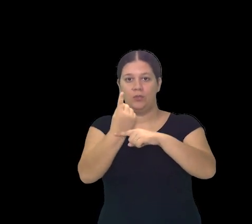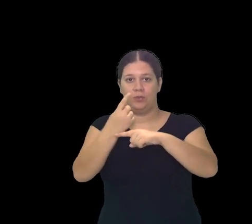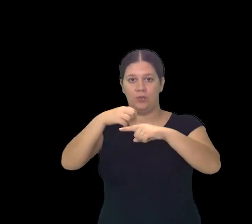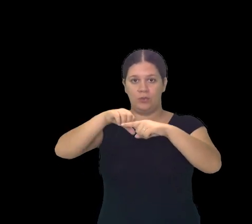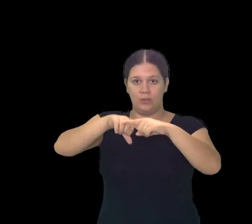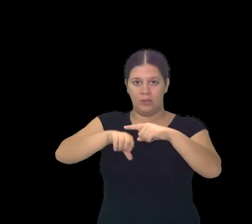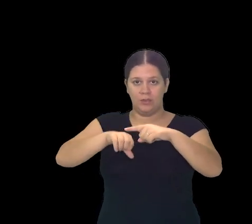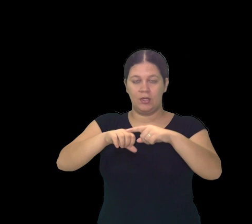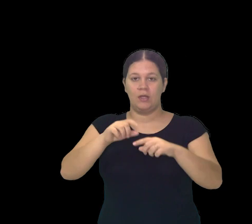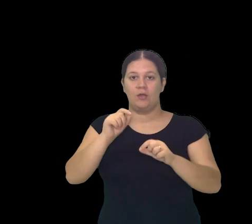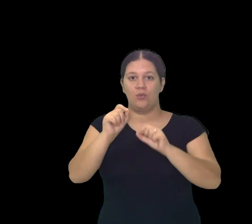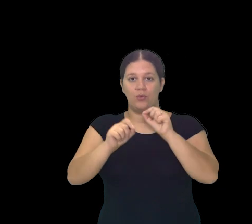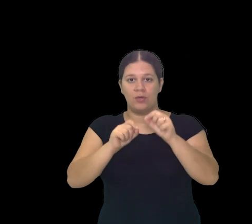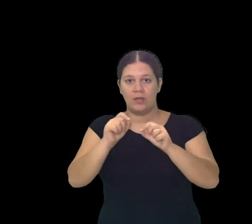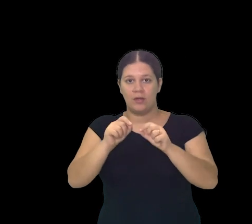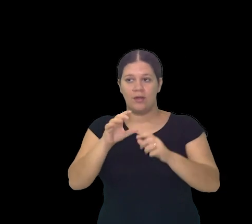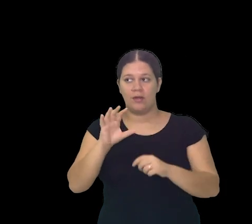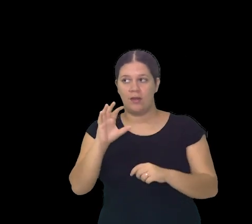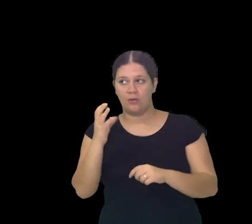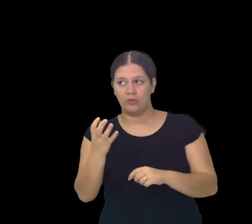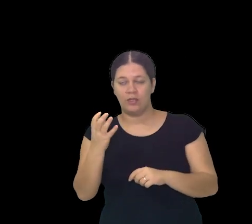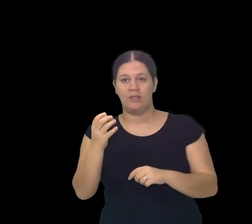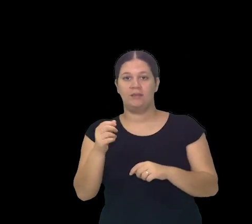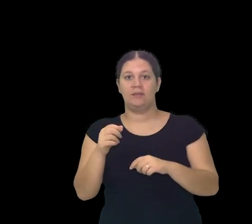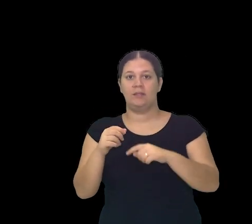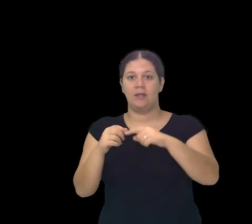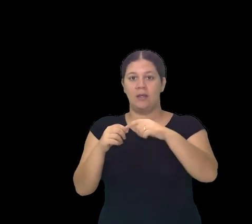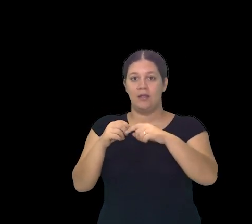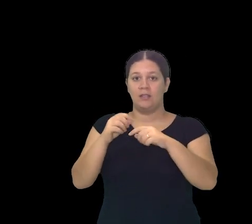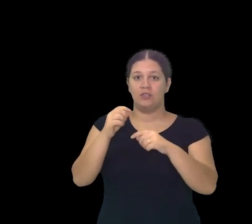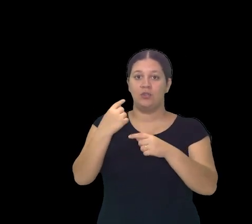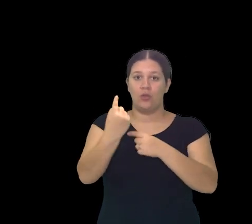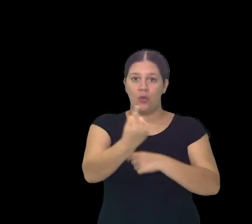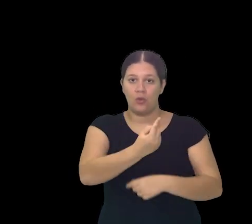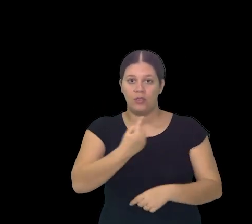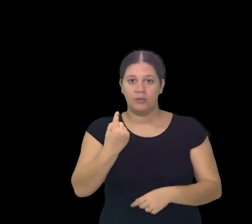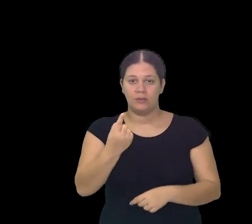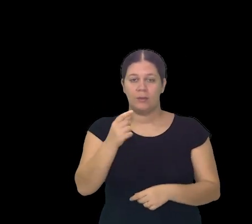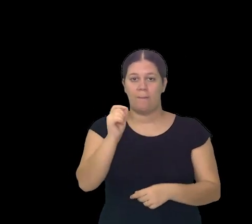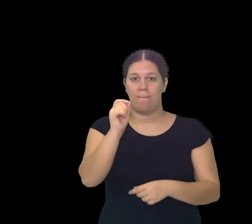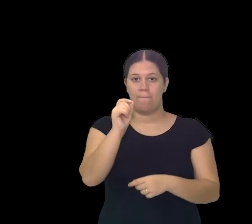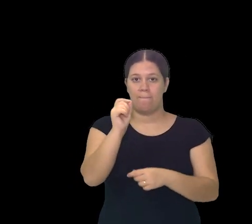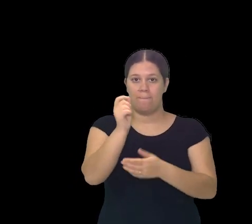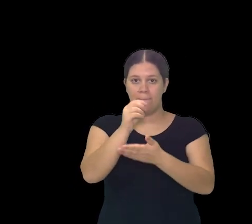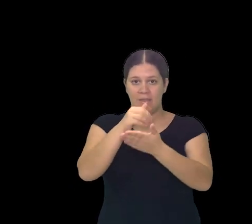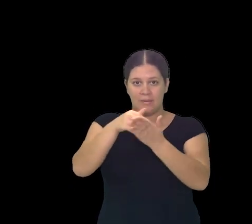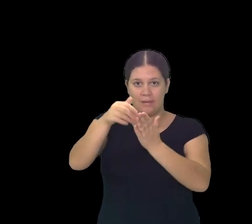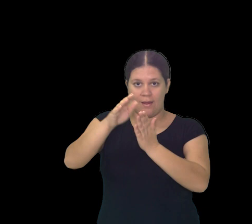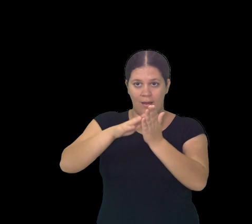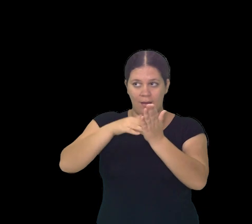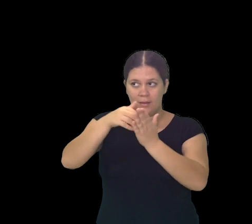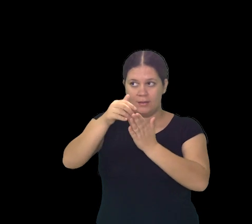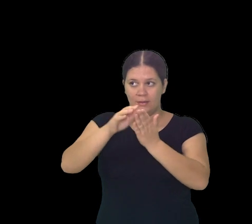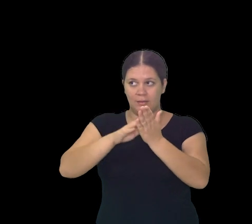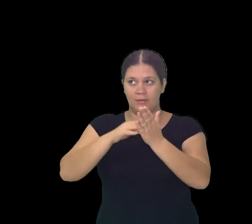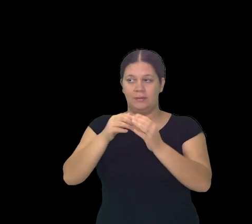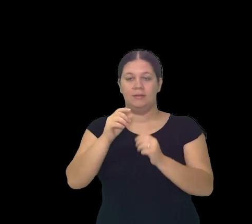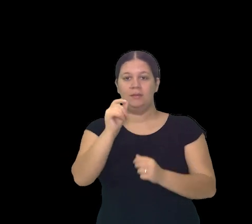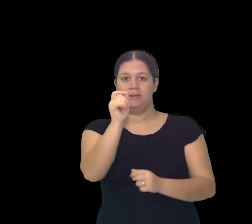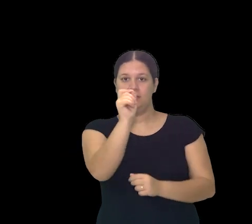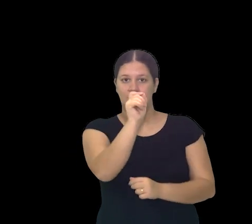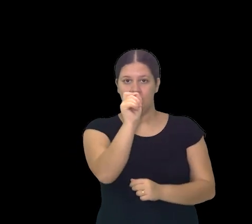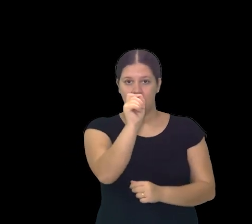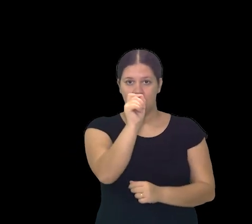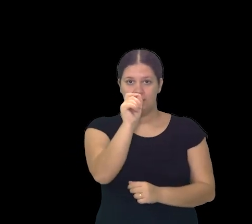nono. Agora, o que acontece se a gente pintar mais que isso? Digamos que sombreamos esse